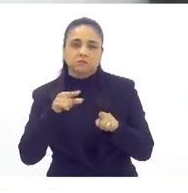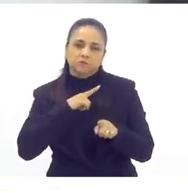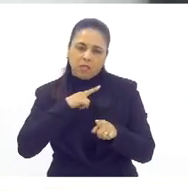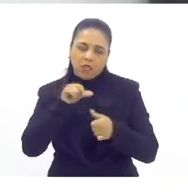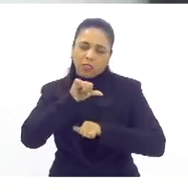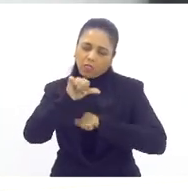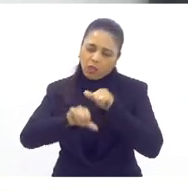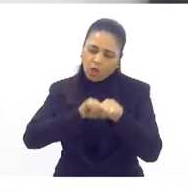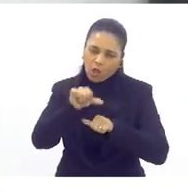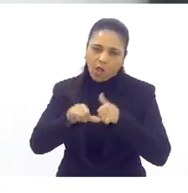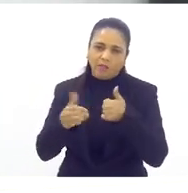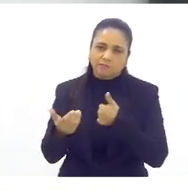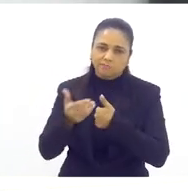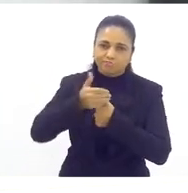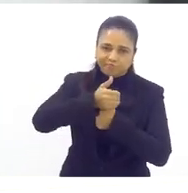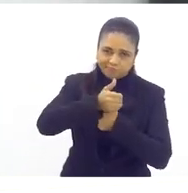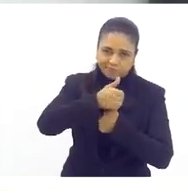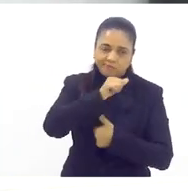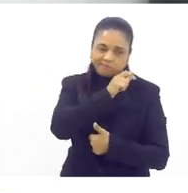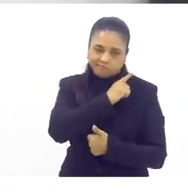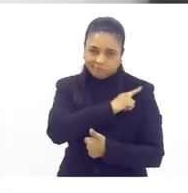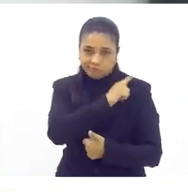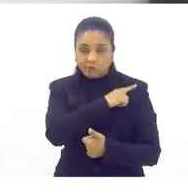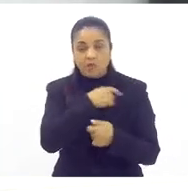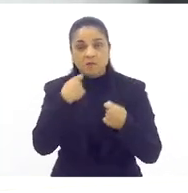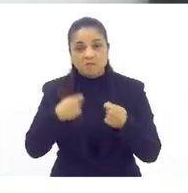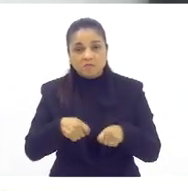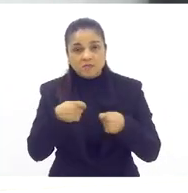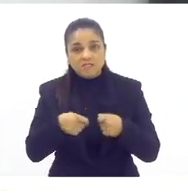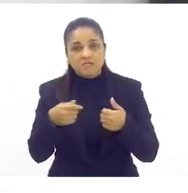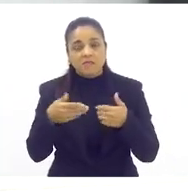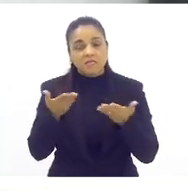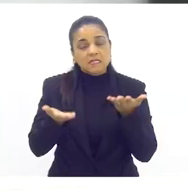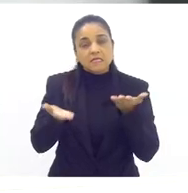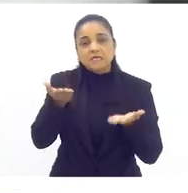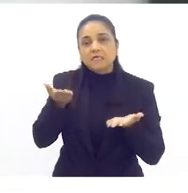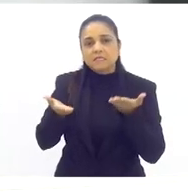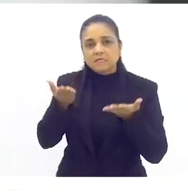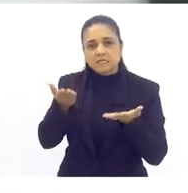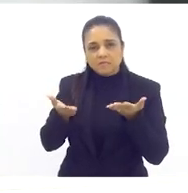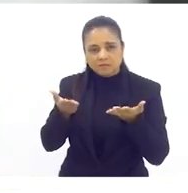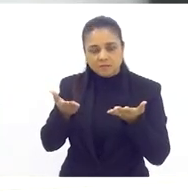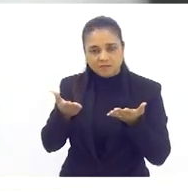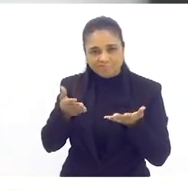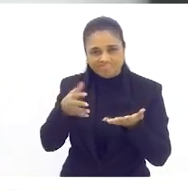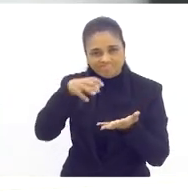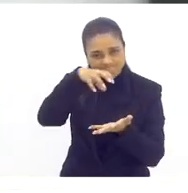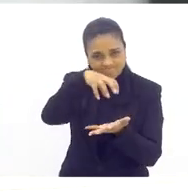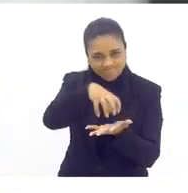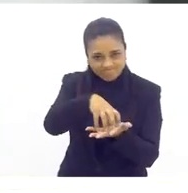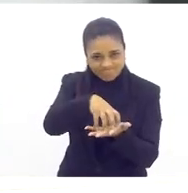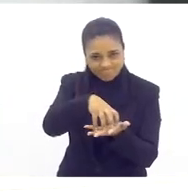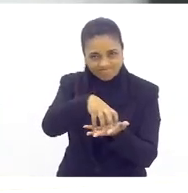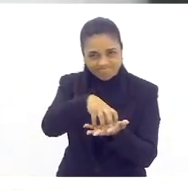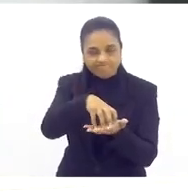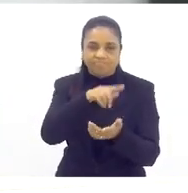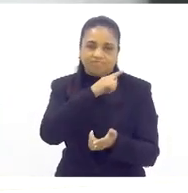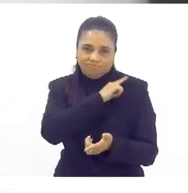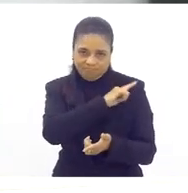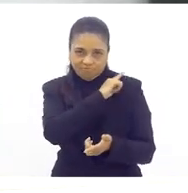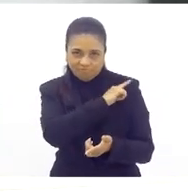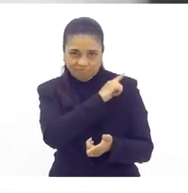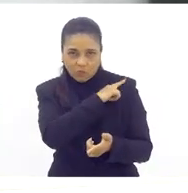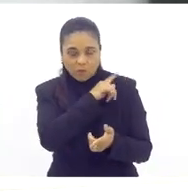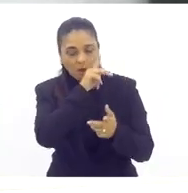então a gente precisa ter uma estabilidade na gestão Central para que a gente possa ter a tranquilidade de